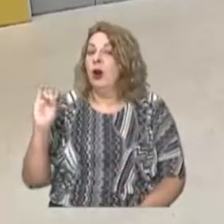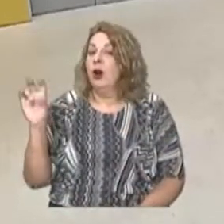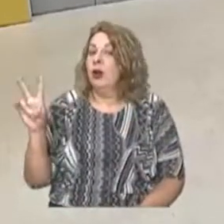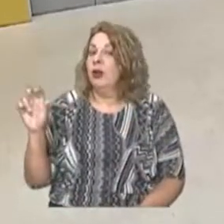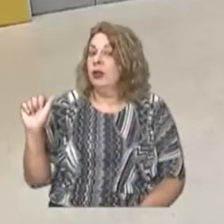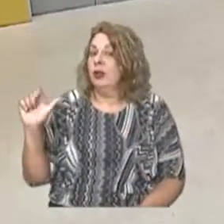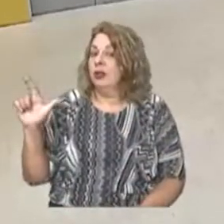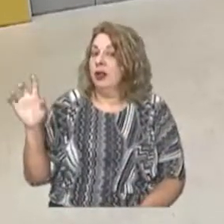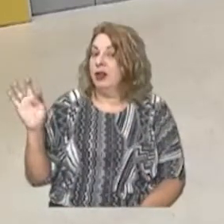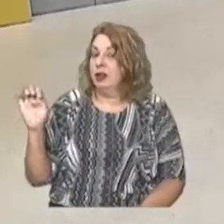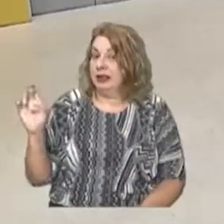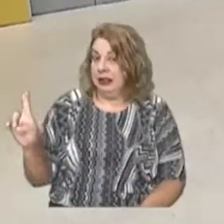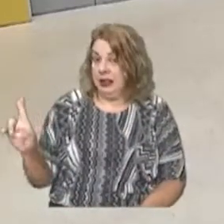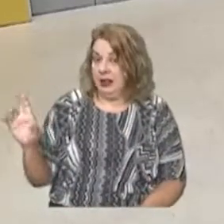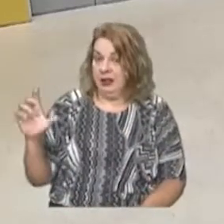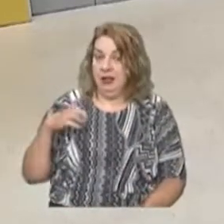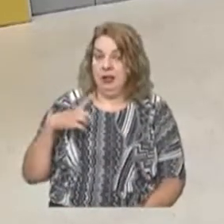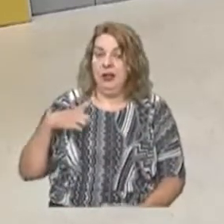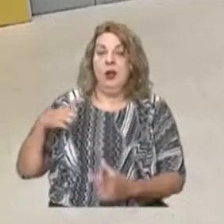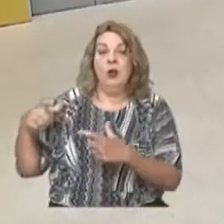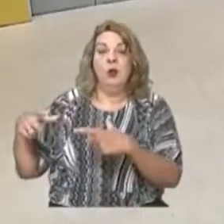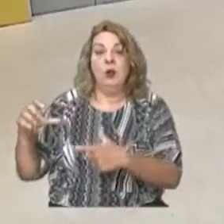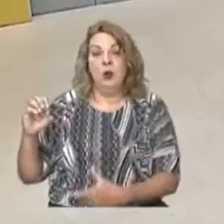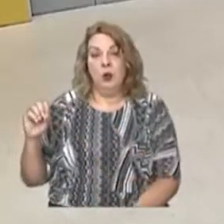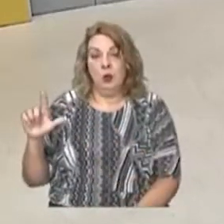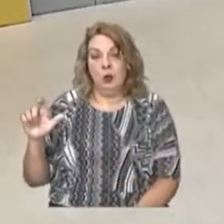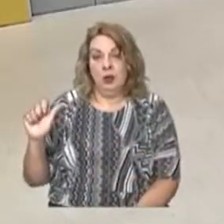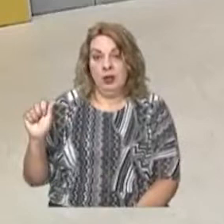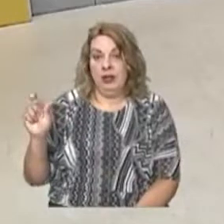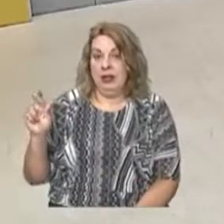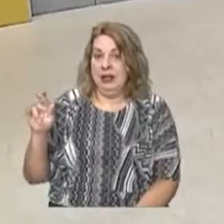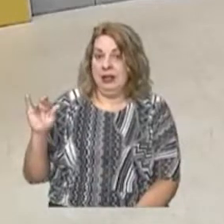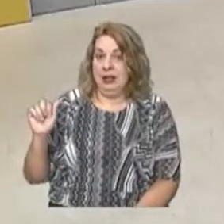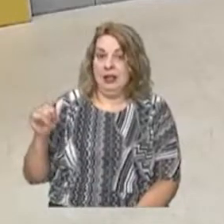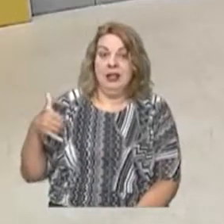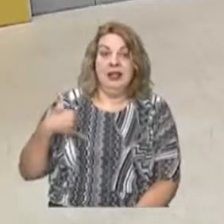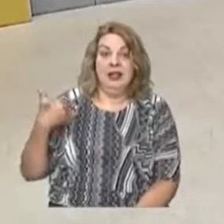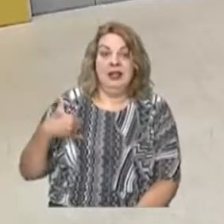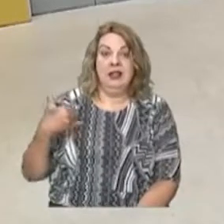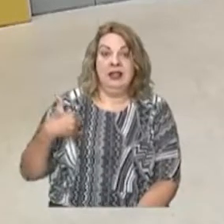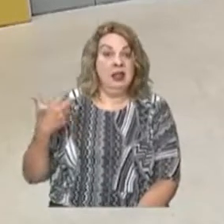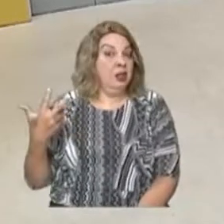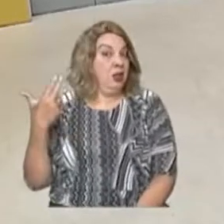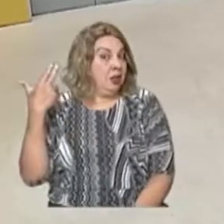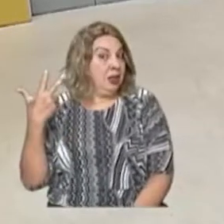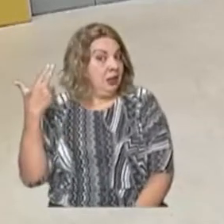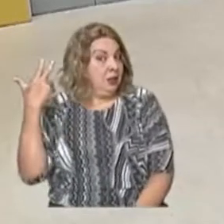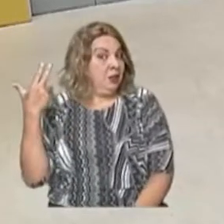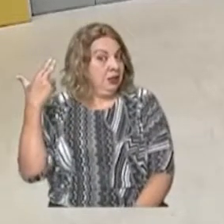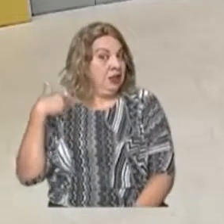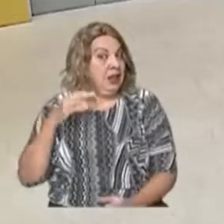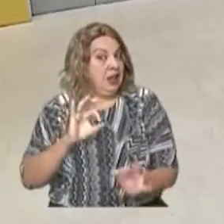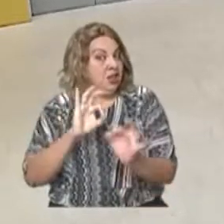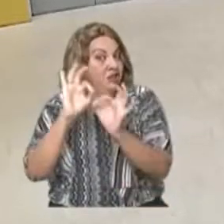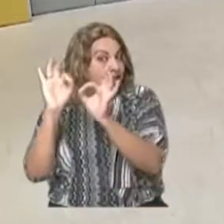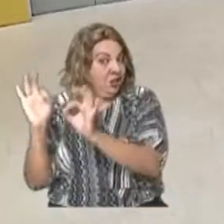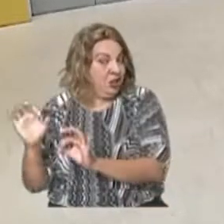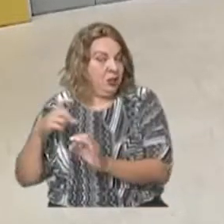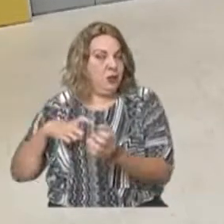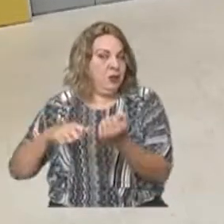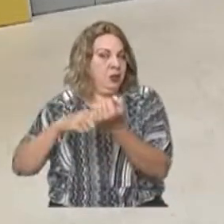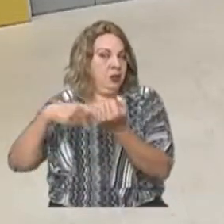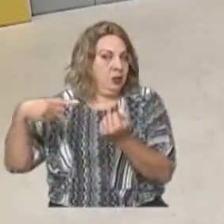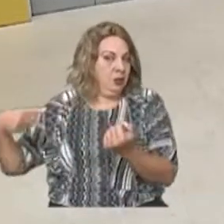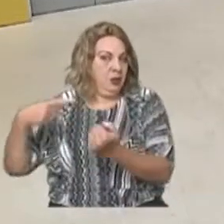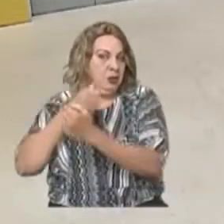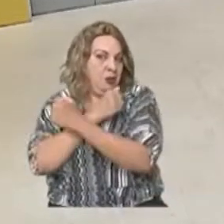aí no Olaria. Tá fazendo aniversário, está todo vapor, cortando cabelo e assistindo o Caju Cap, né, meu amigo? Olha